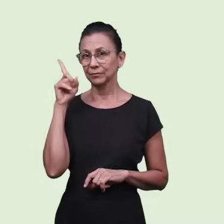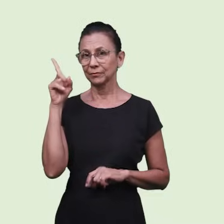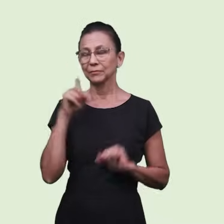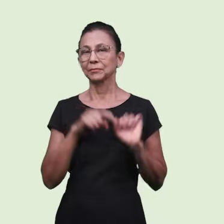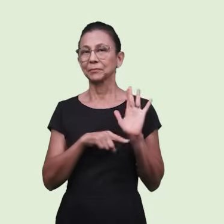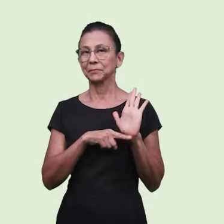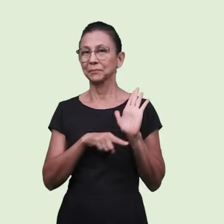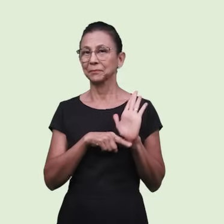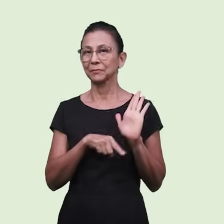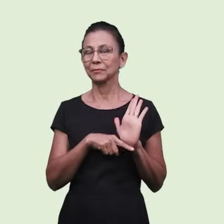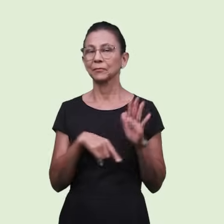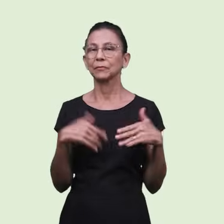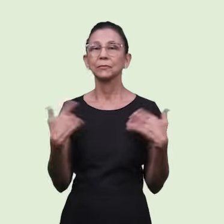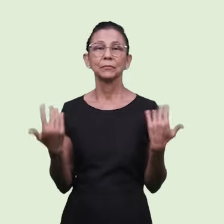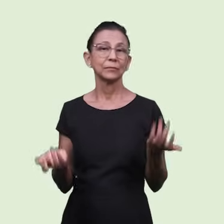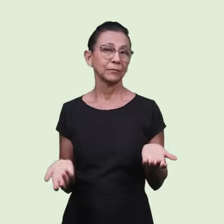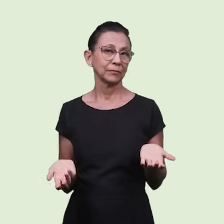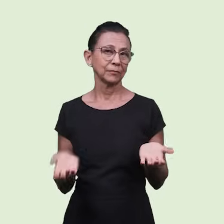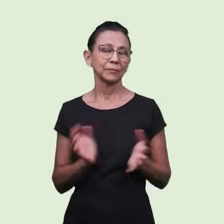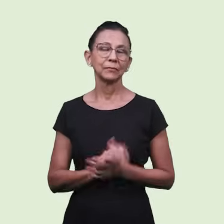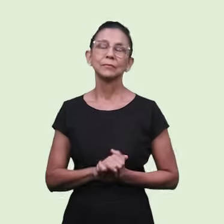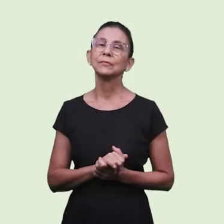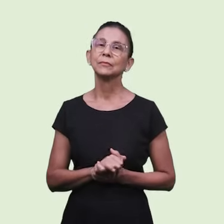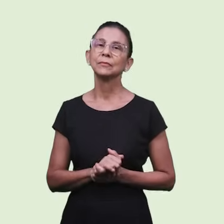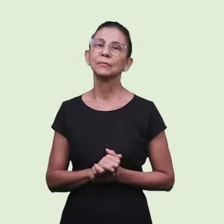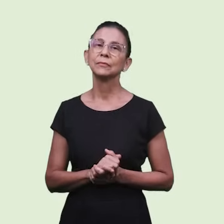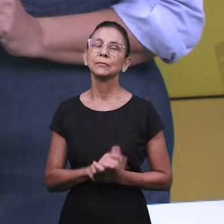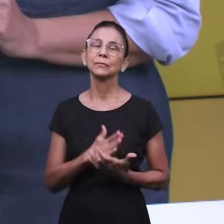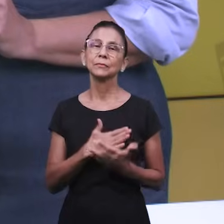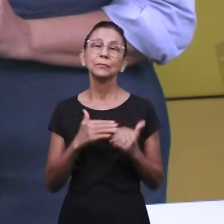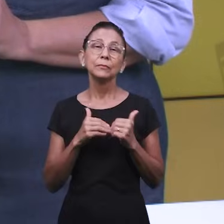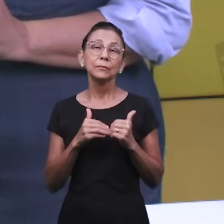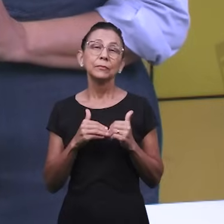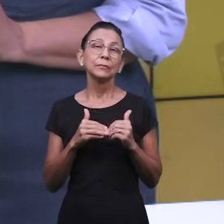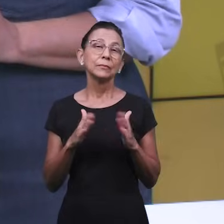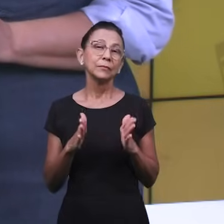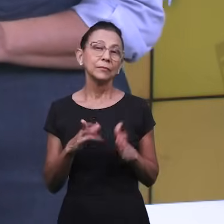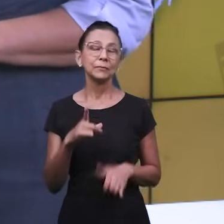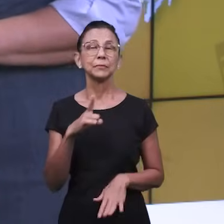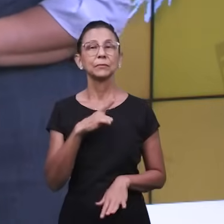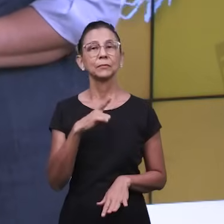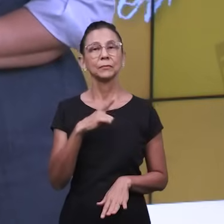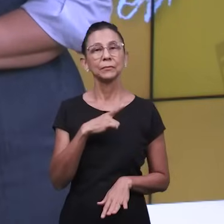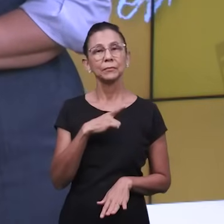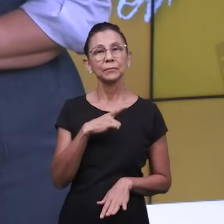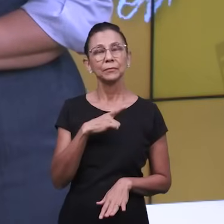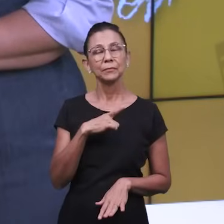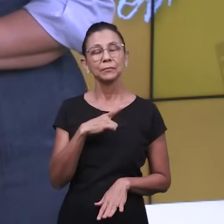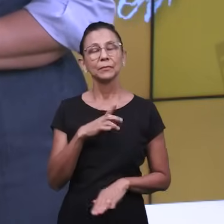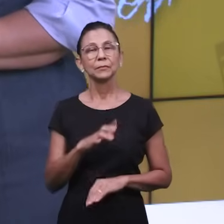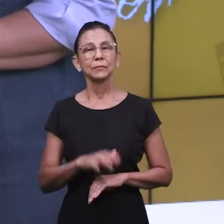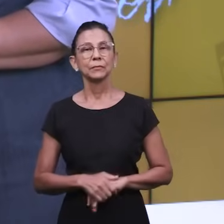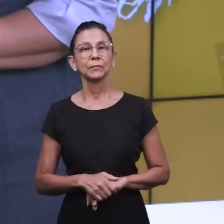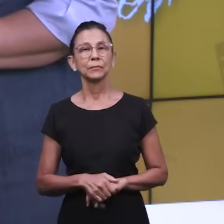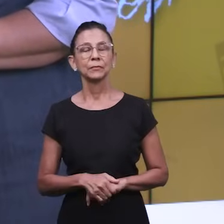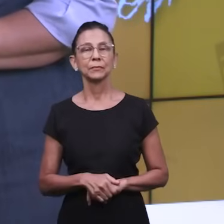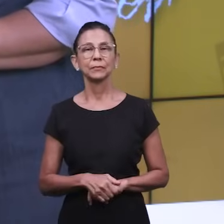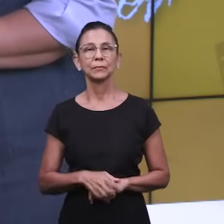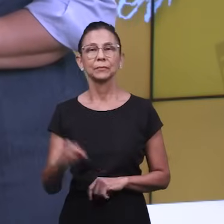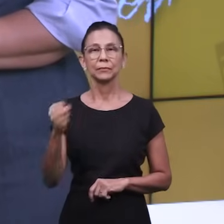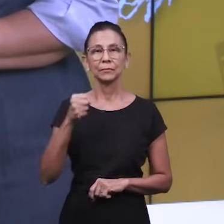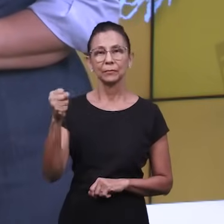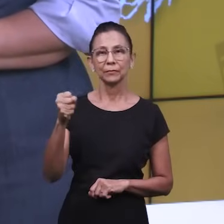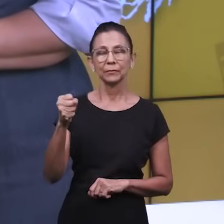nos ajudar. Então, aqui na introdução, nós vamos ter balança,